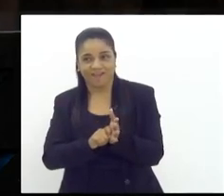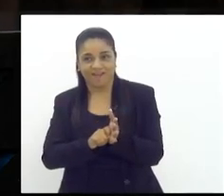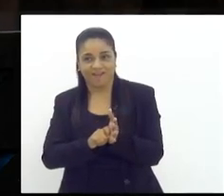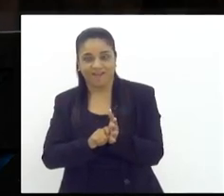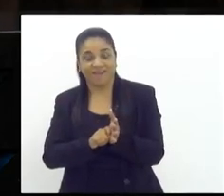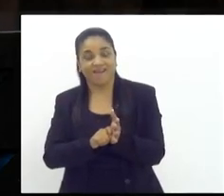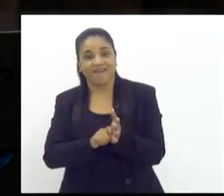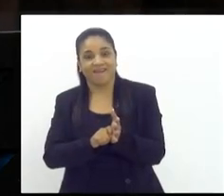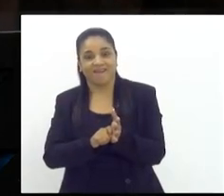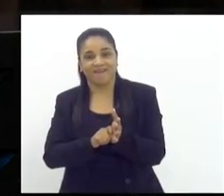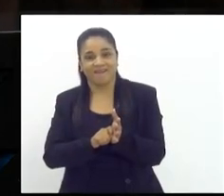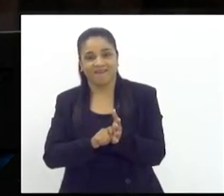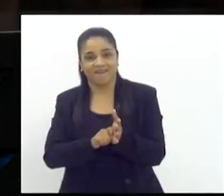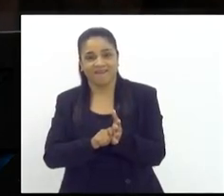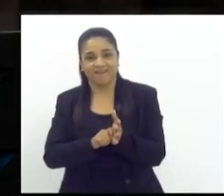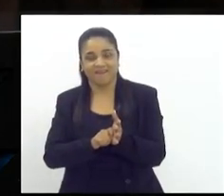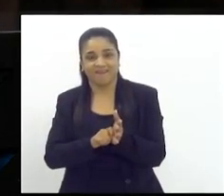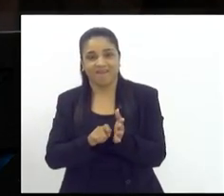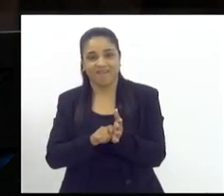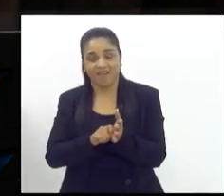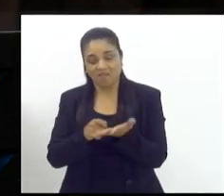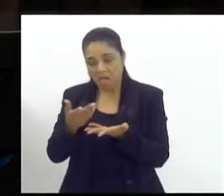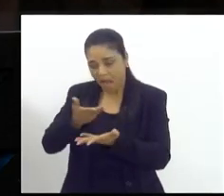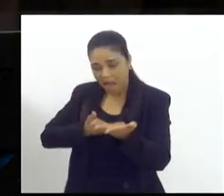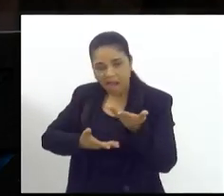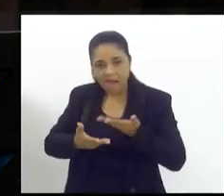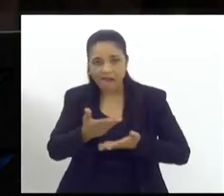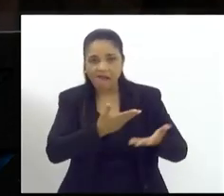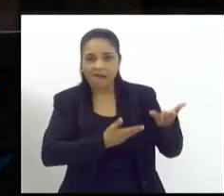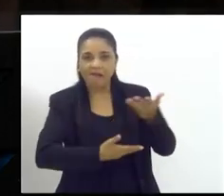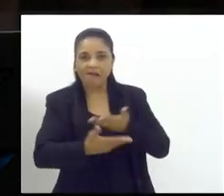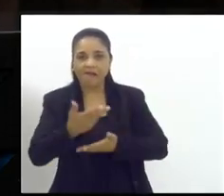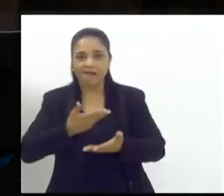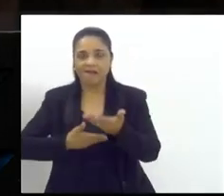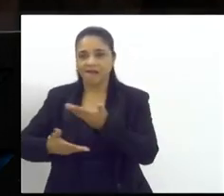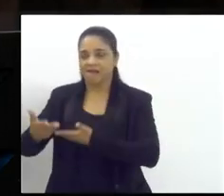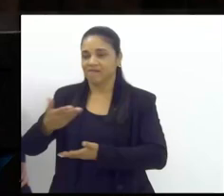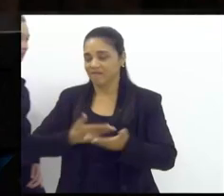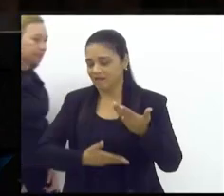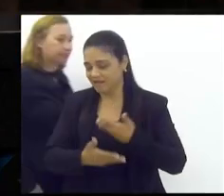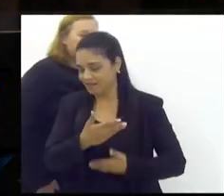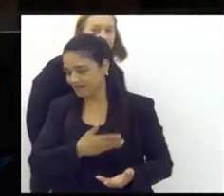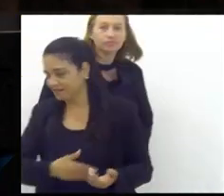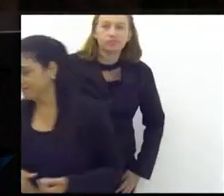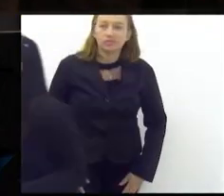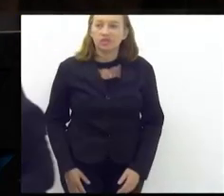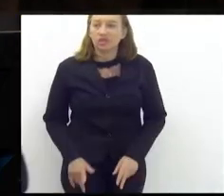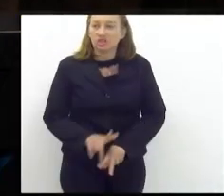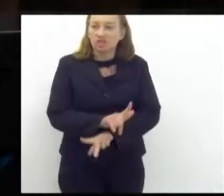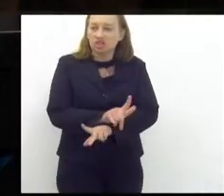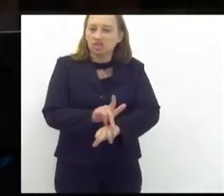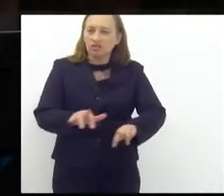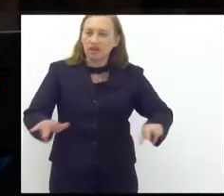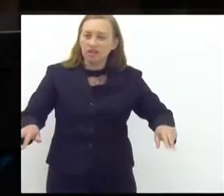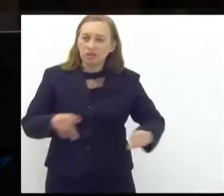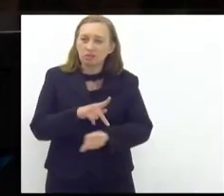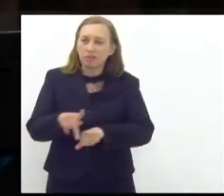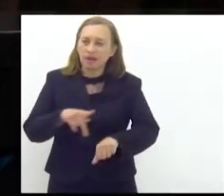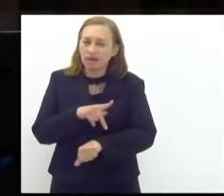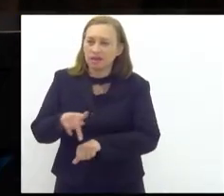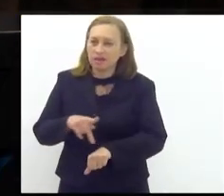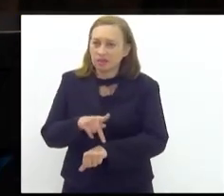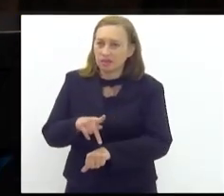ela é traficada entre os mais diversos países passando